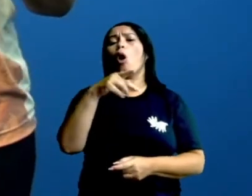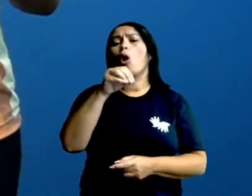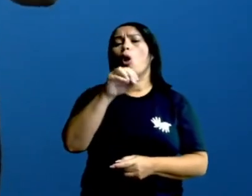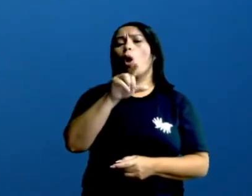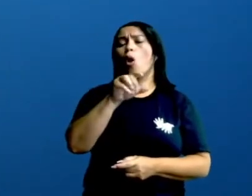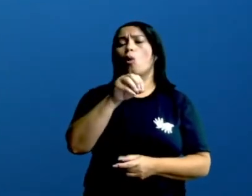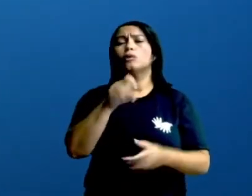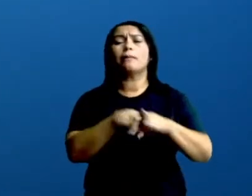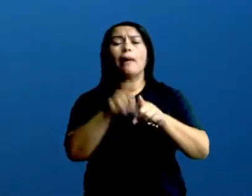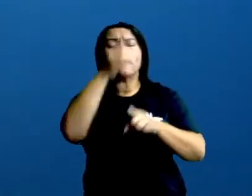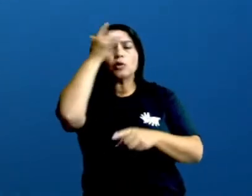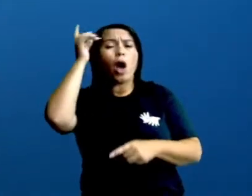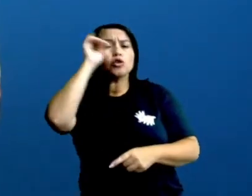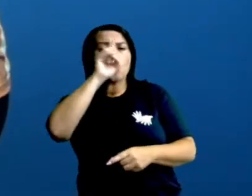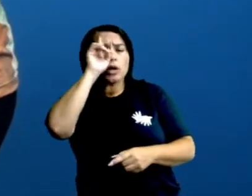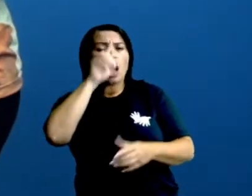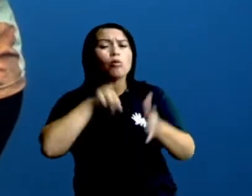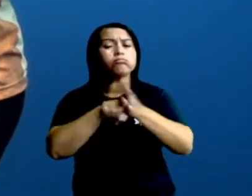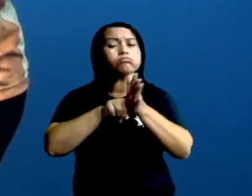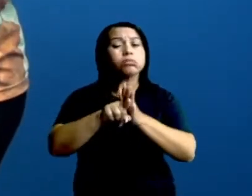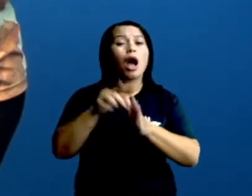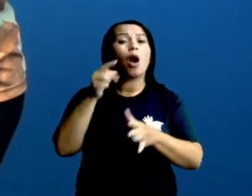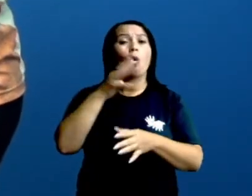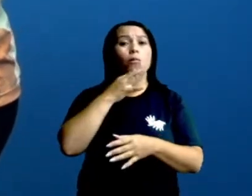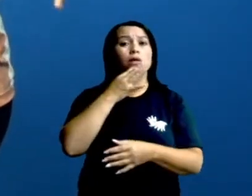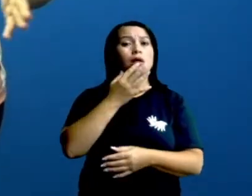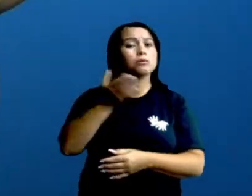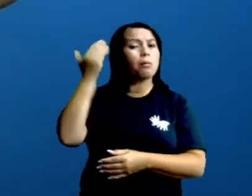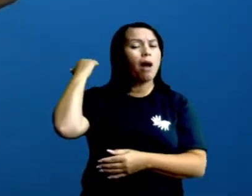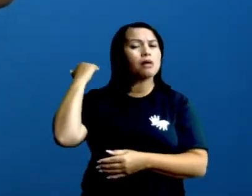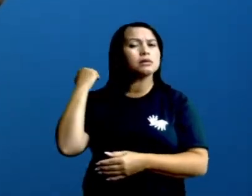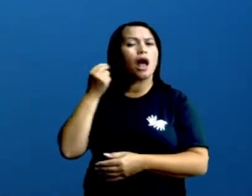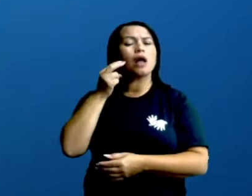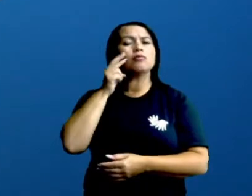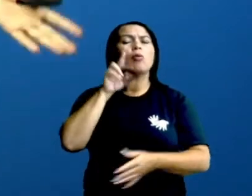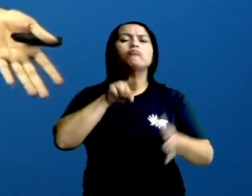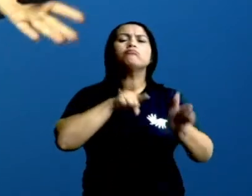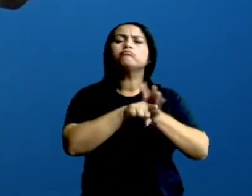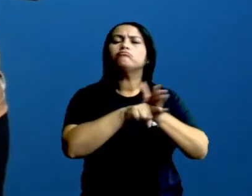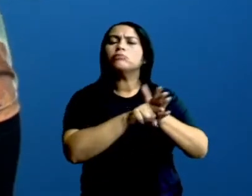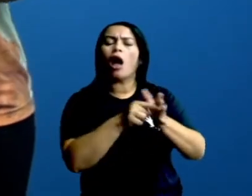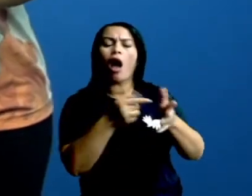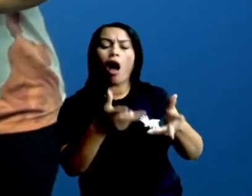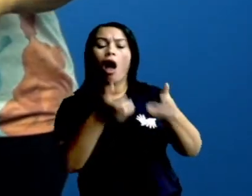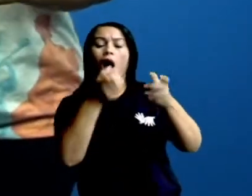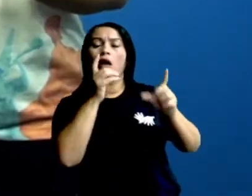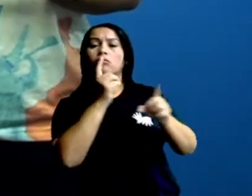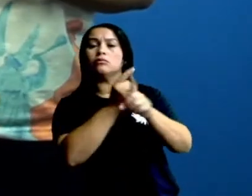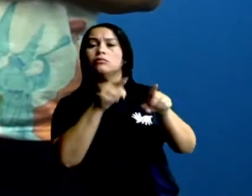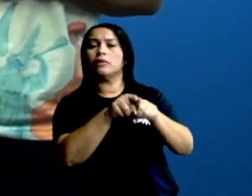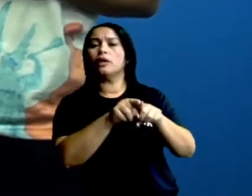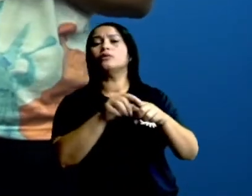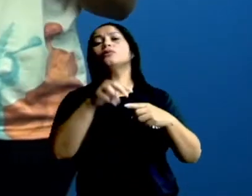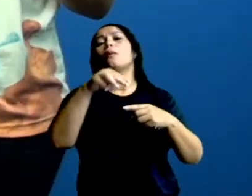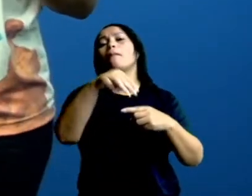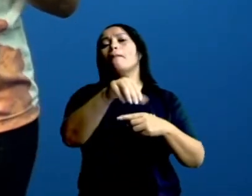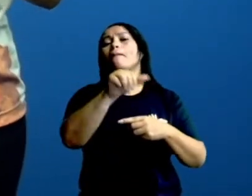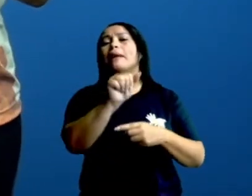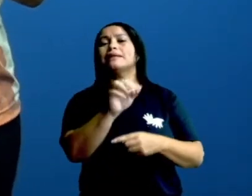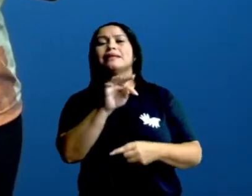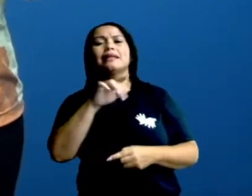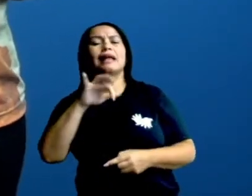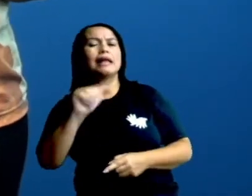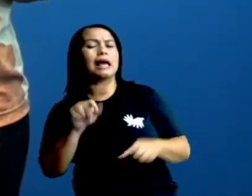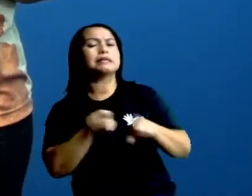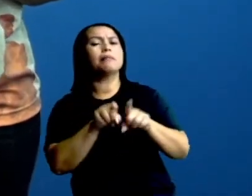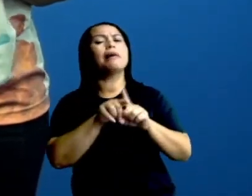pesquisadores aí que desvendam o passado, vão olhar essas fontes, materiais ou imateriais, eles observam